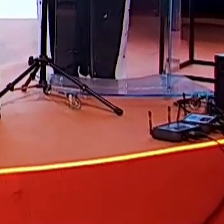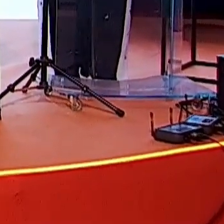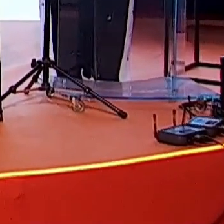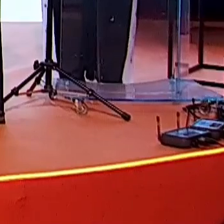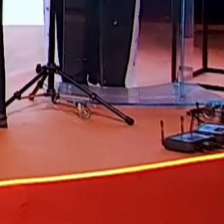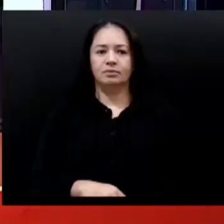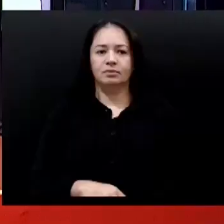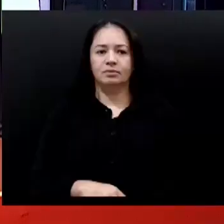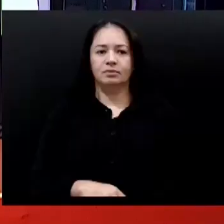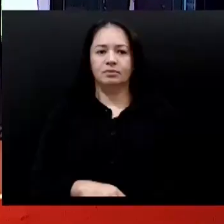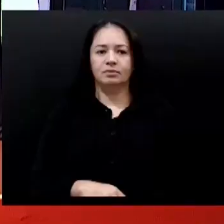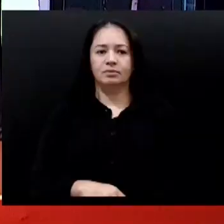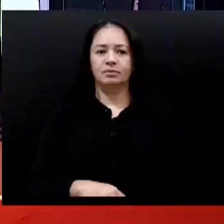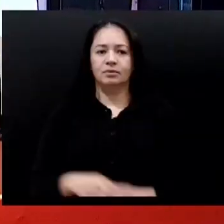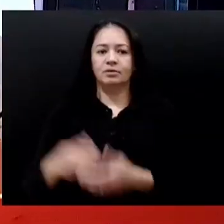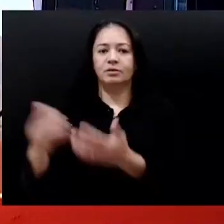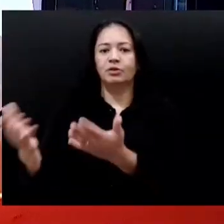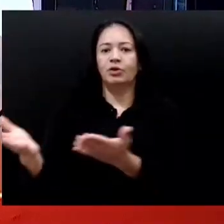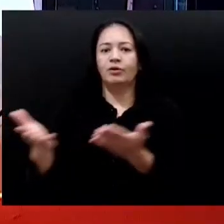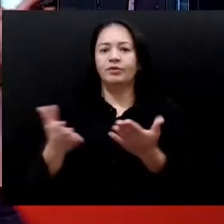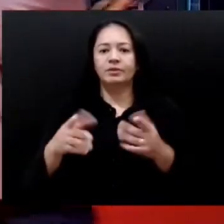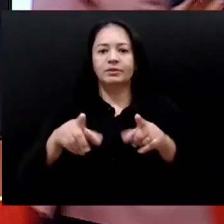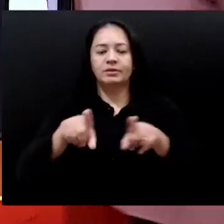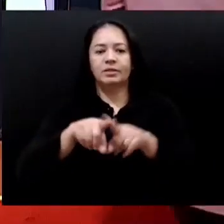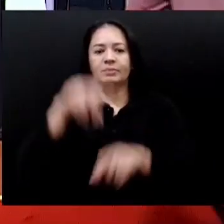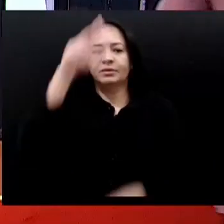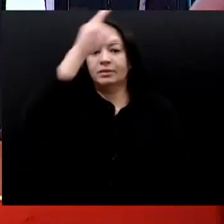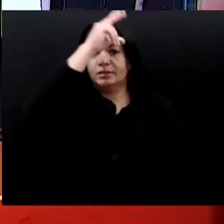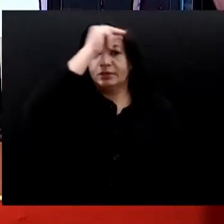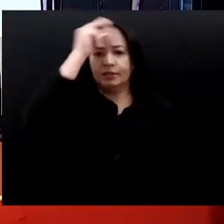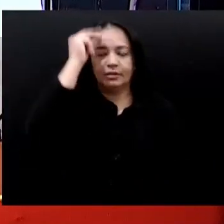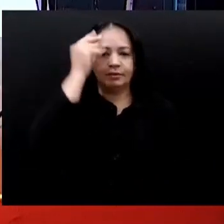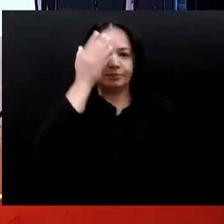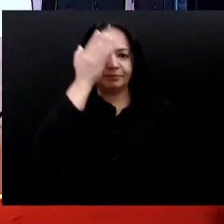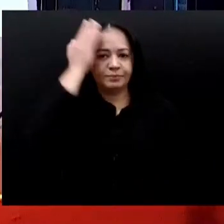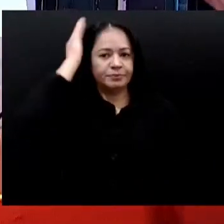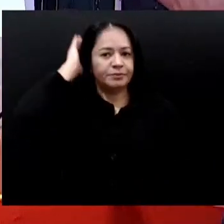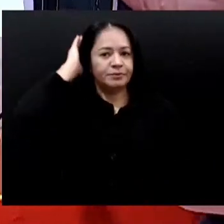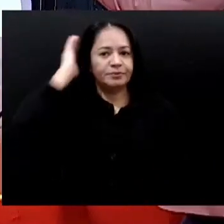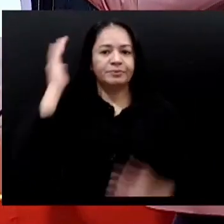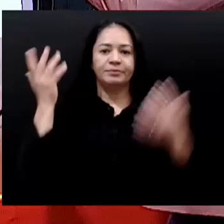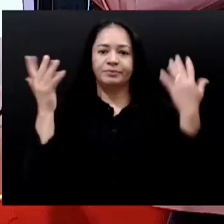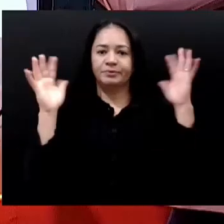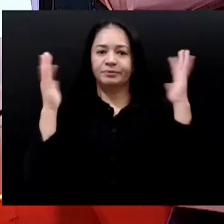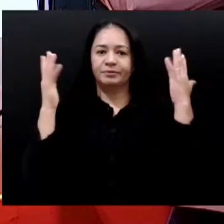Convidamos também o prefeito municipal de Campinas, Dário Saad.